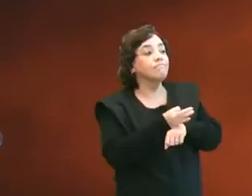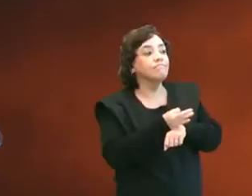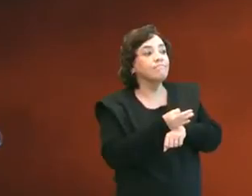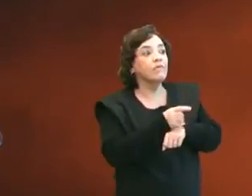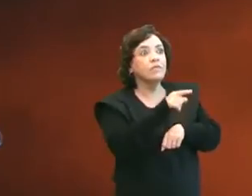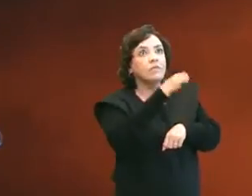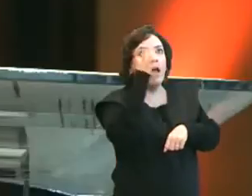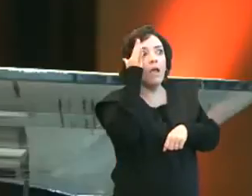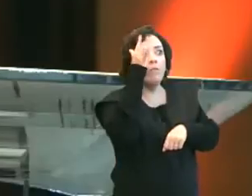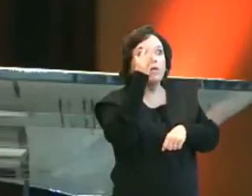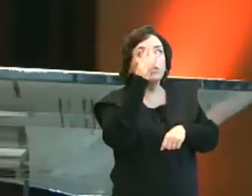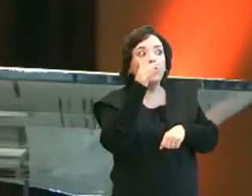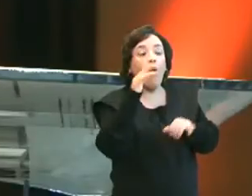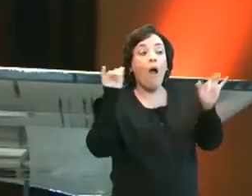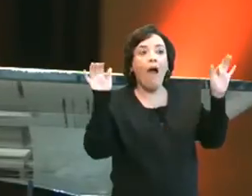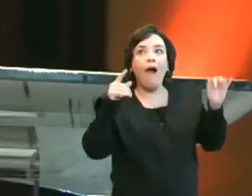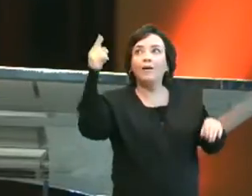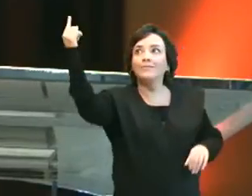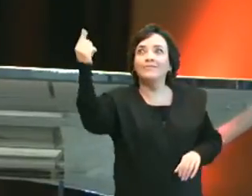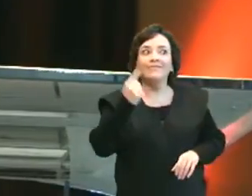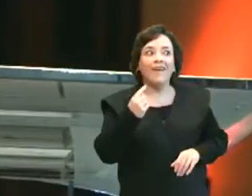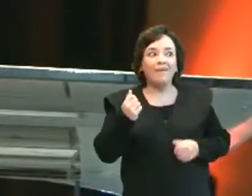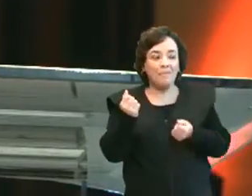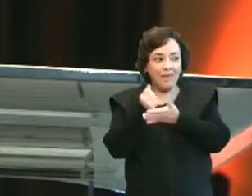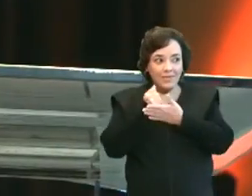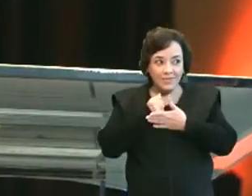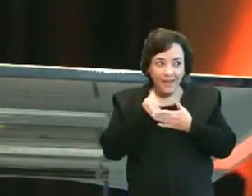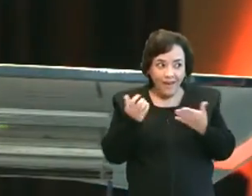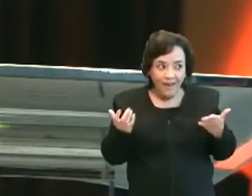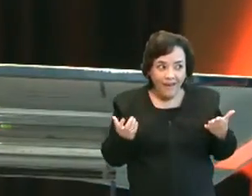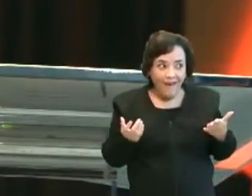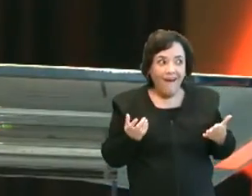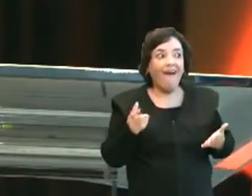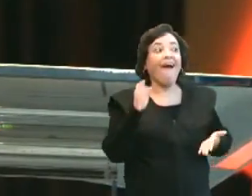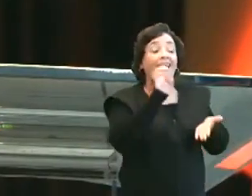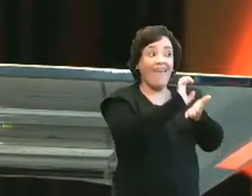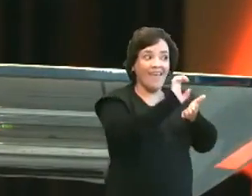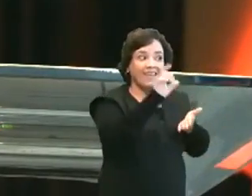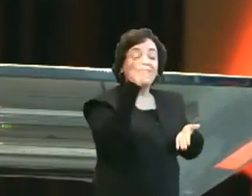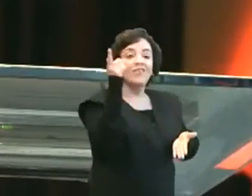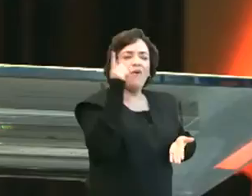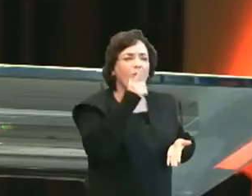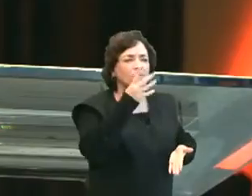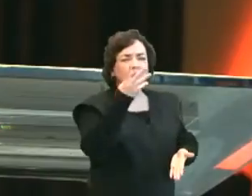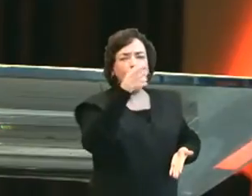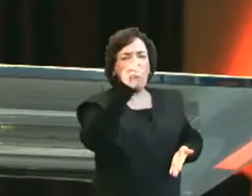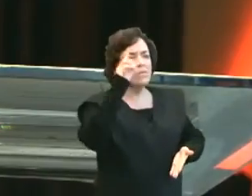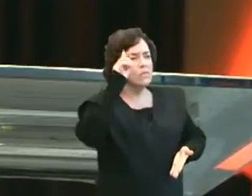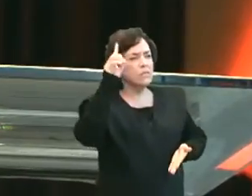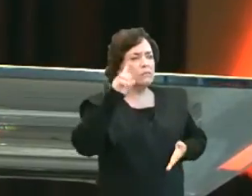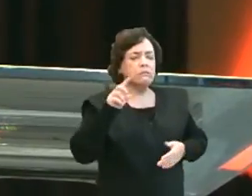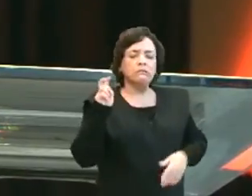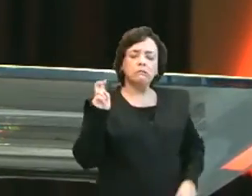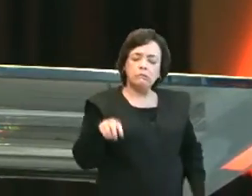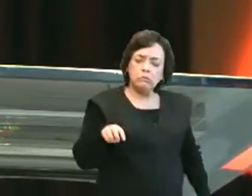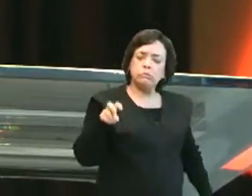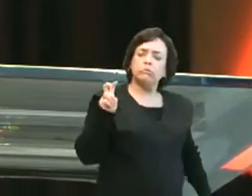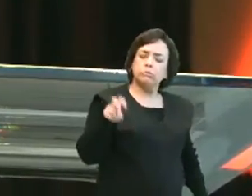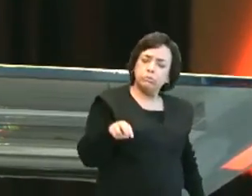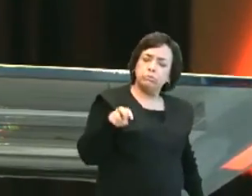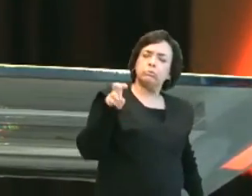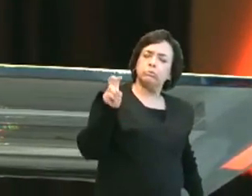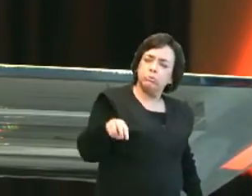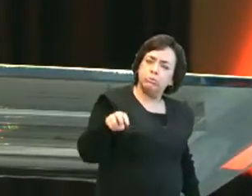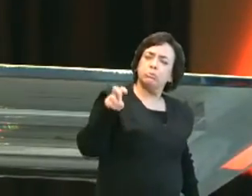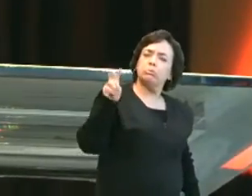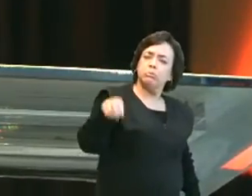Ele come a comida dos anjos e anda 40 dias e 40 noites. Não era uma